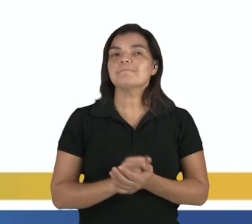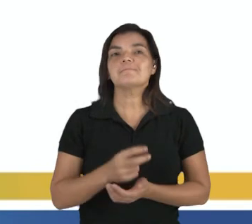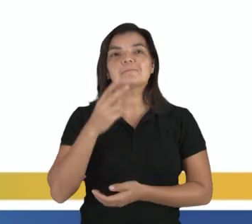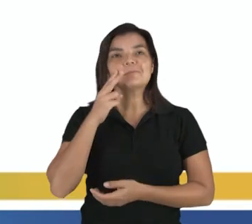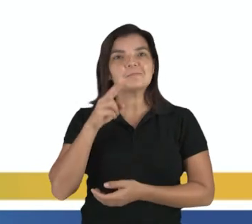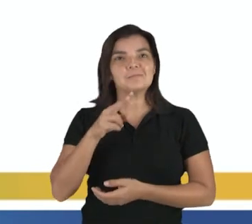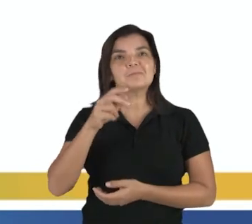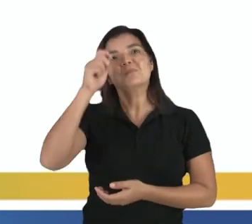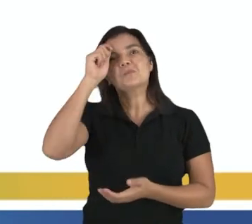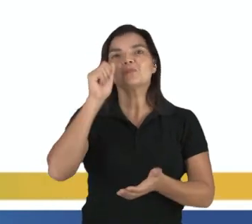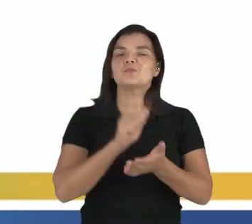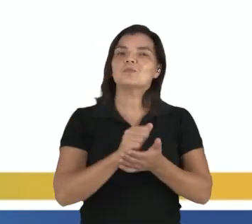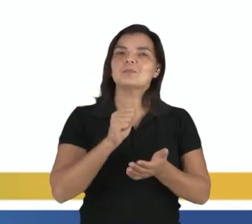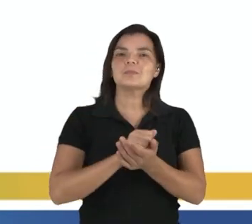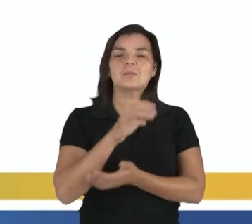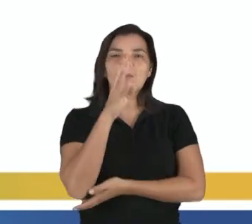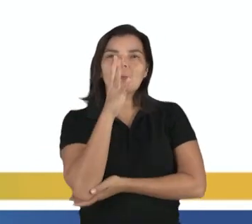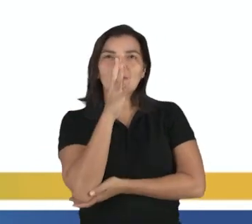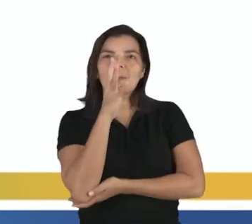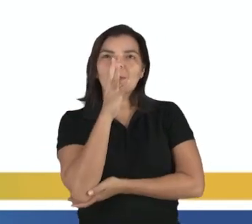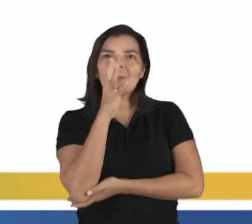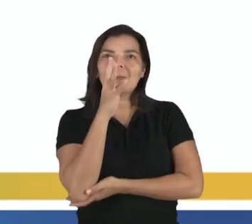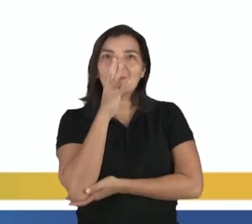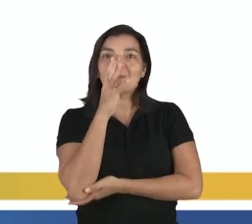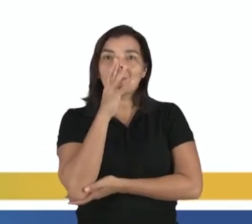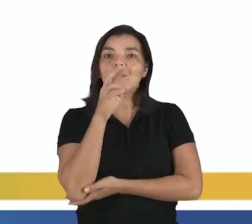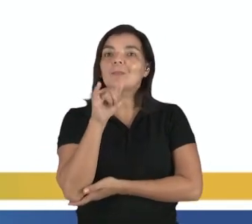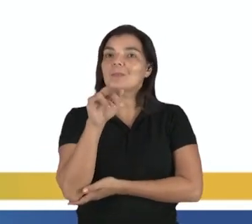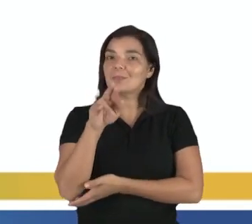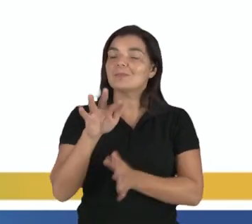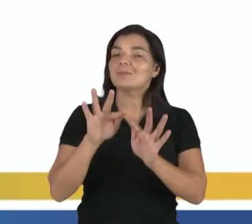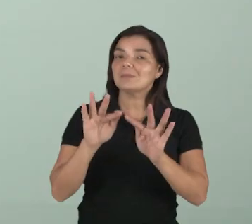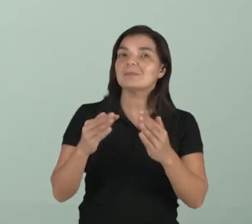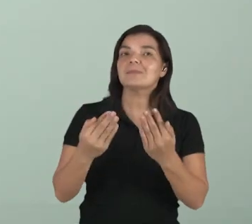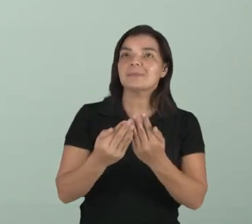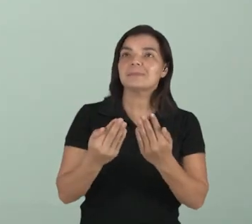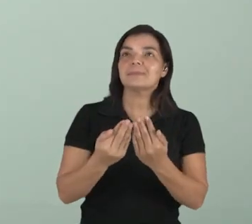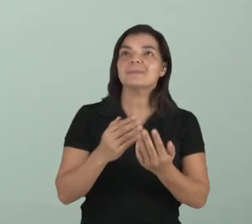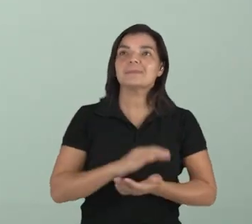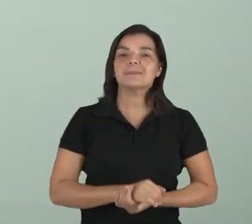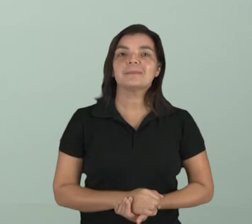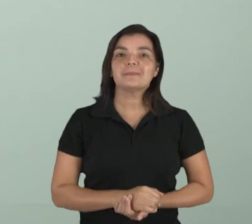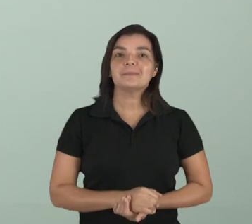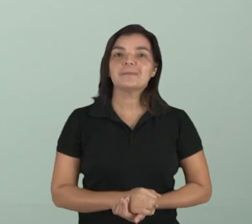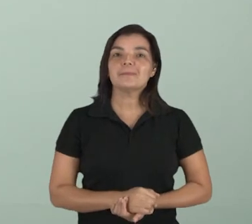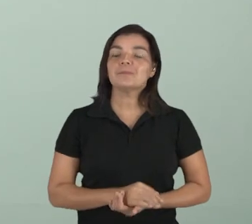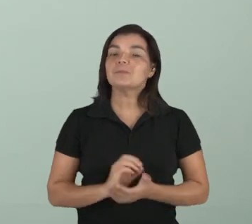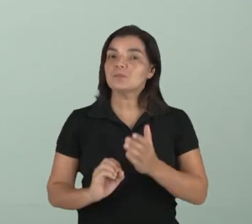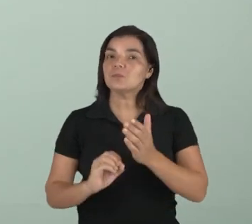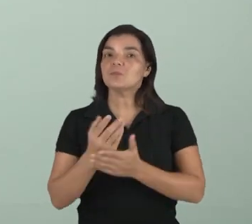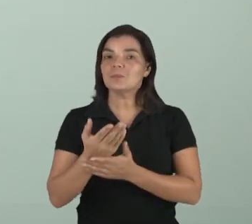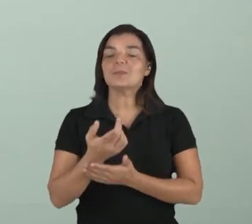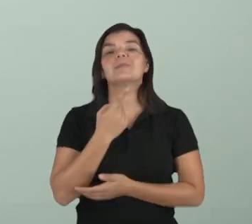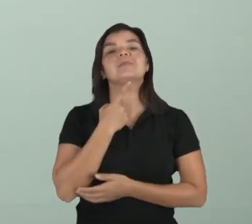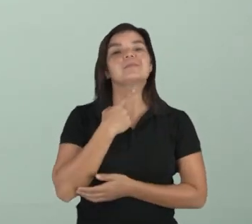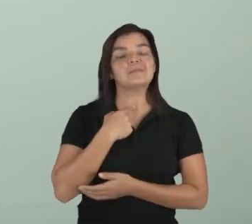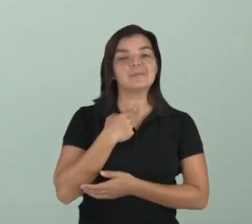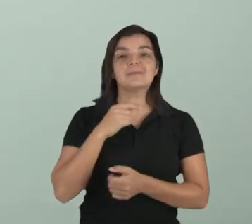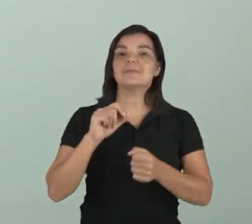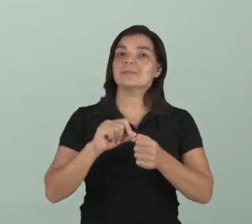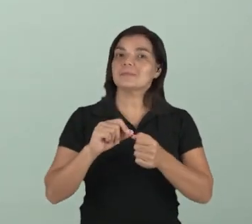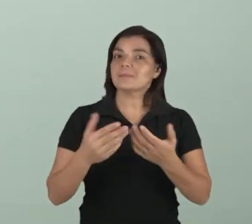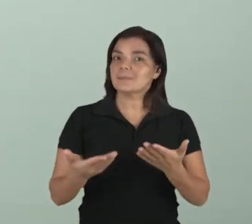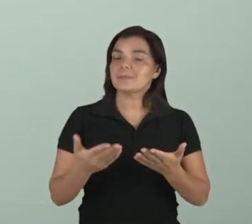foi com esse olhar que o autor observou aquele rito daquela família. Então, o fato dele desejar